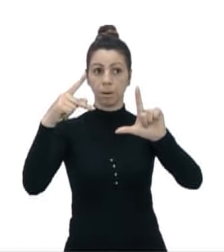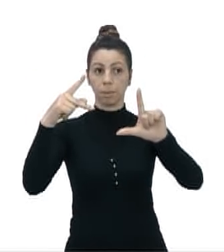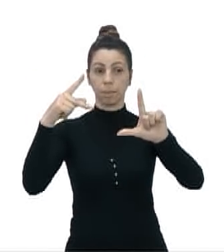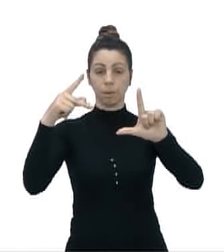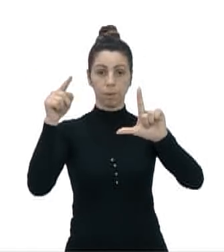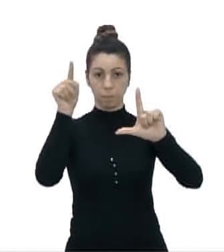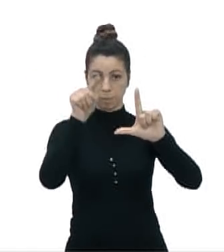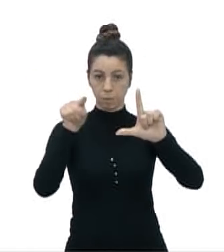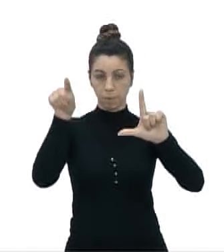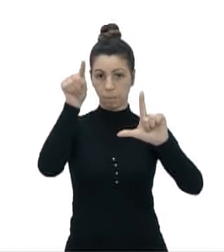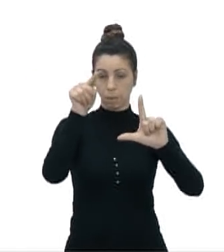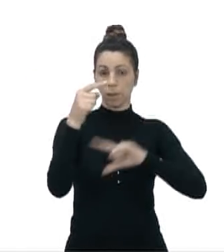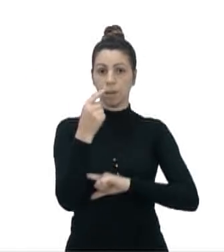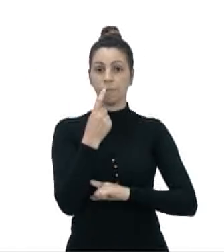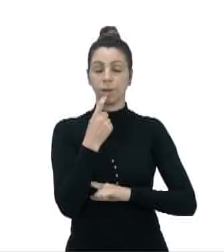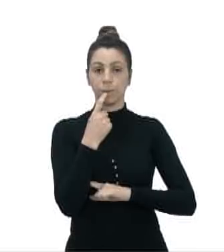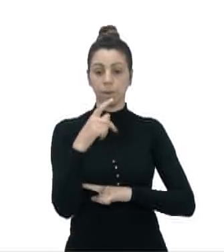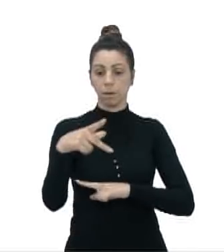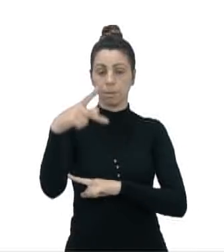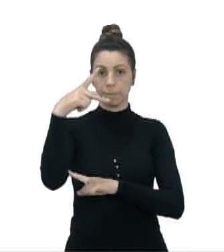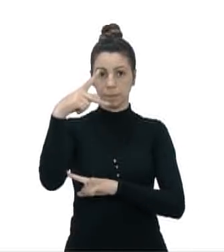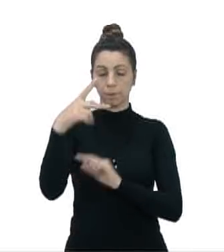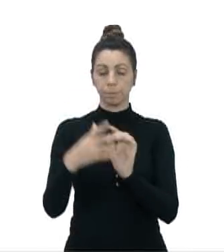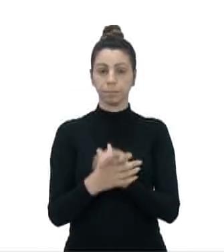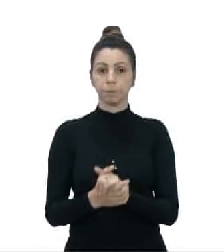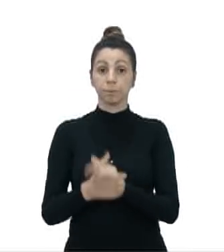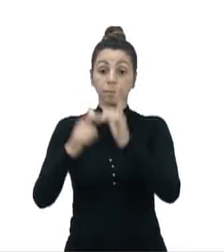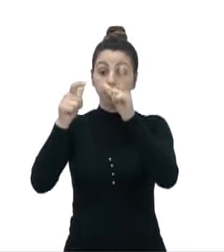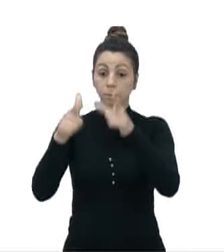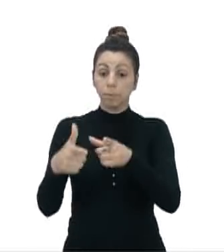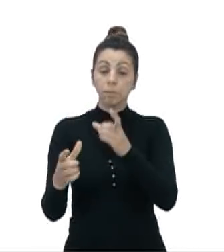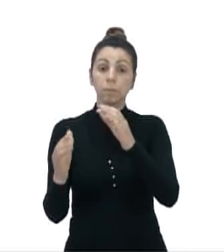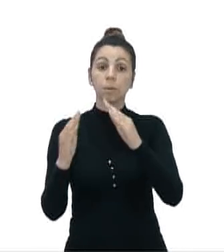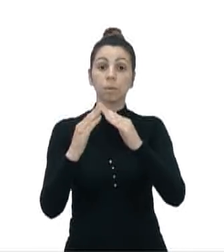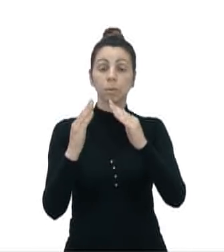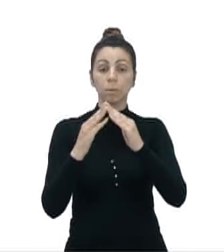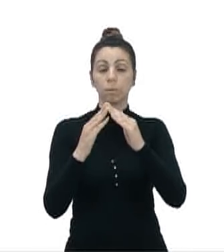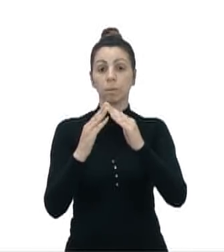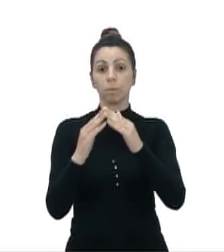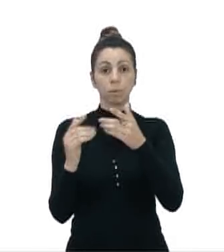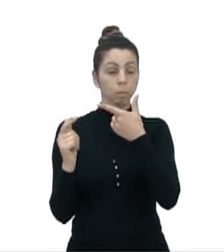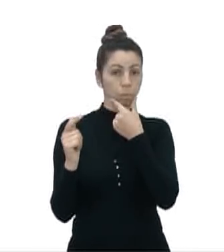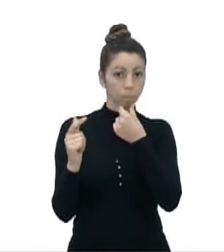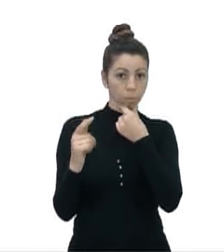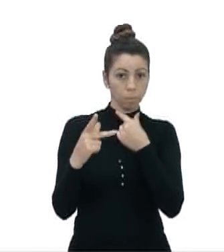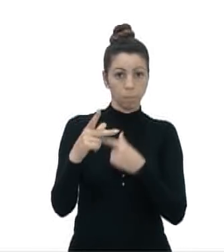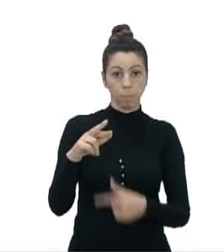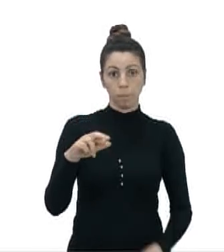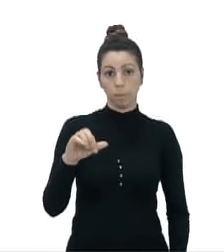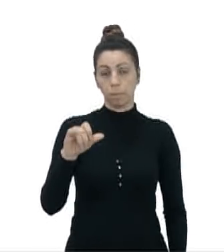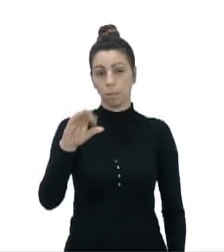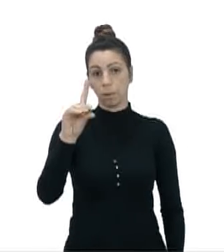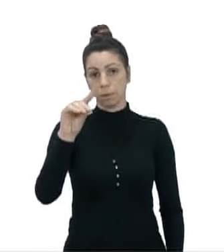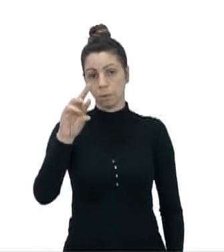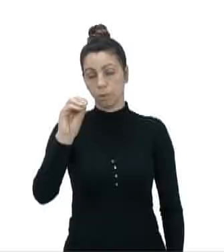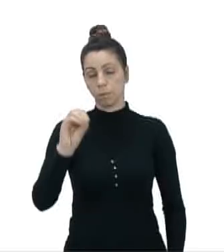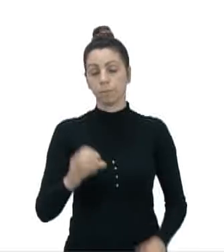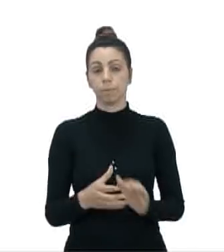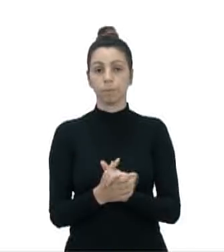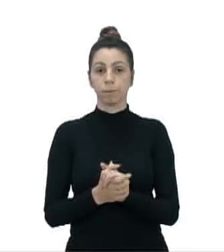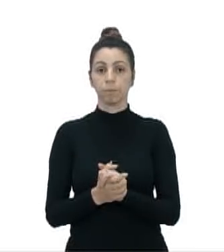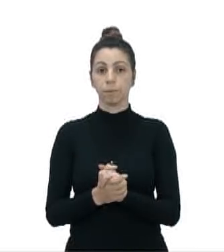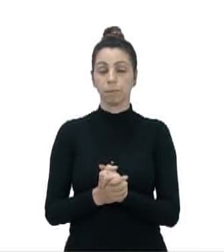aqui, tá? O ponto P representa a localização da casa de Pedro. E o ponto que representa